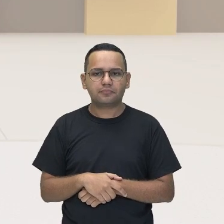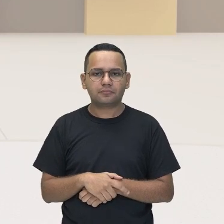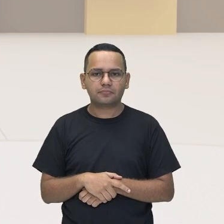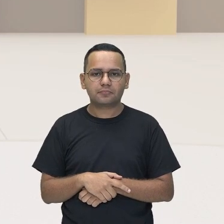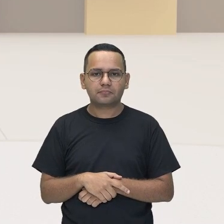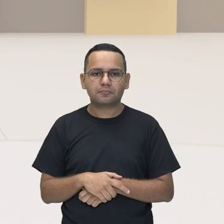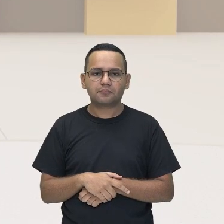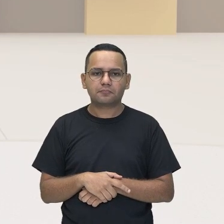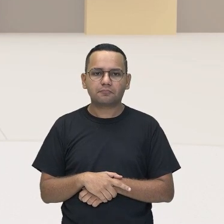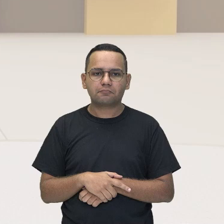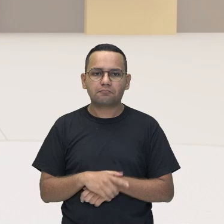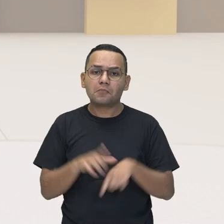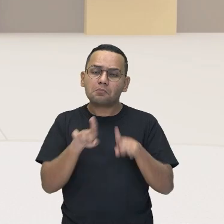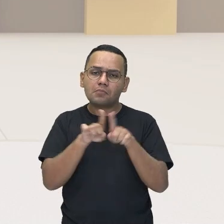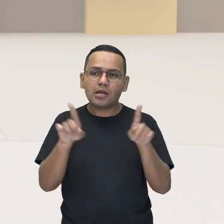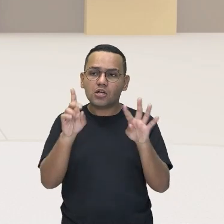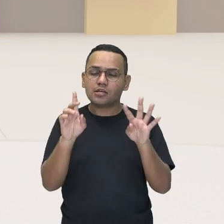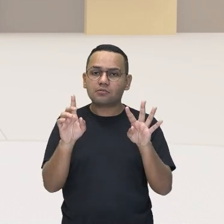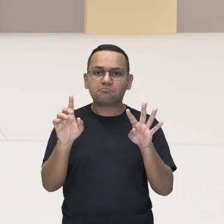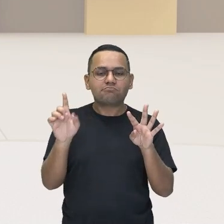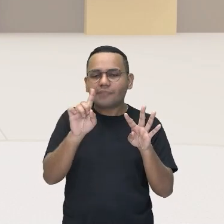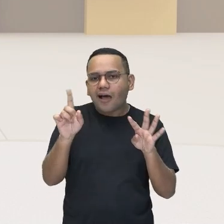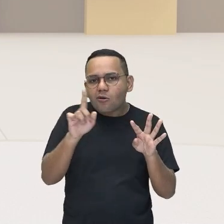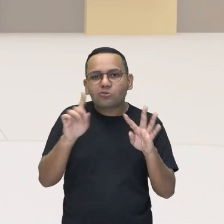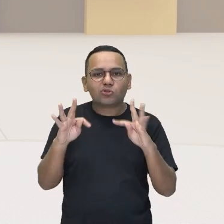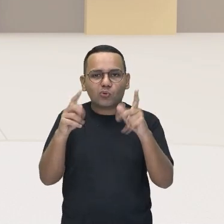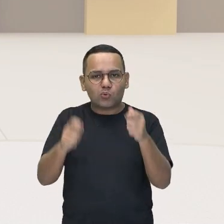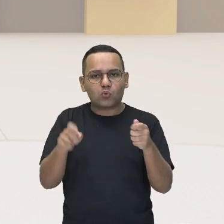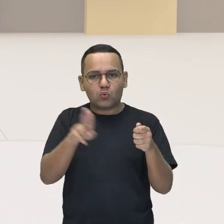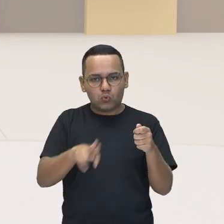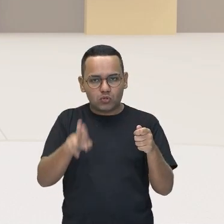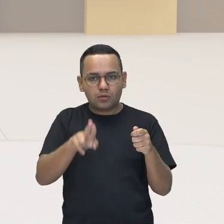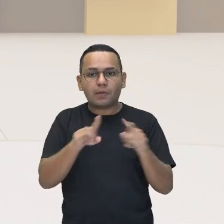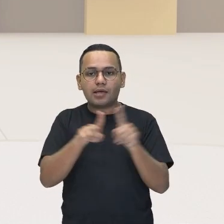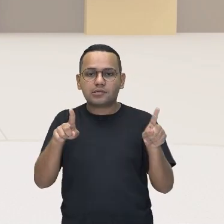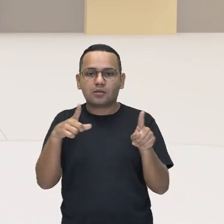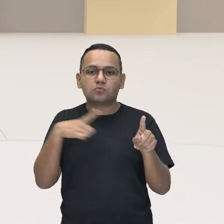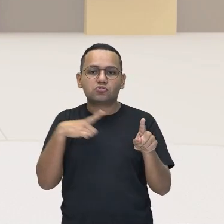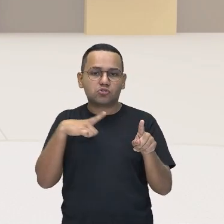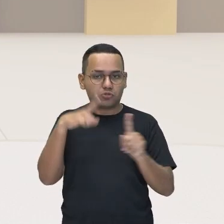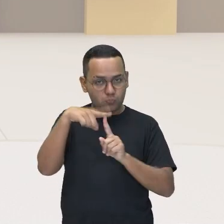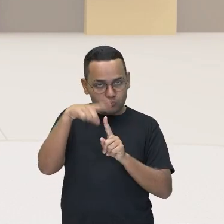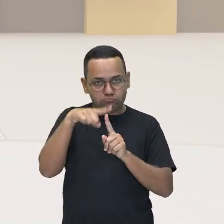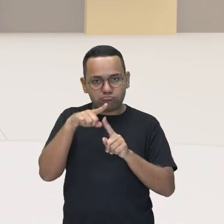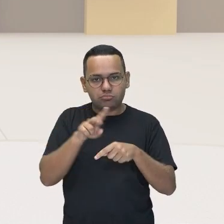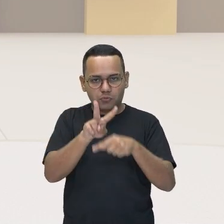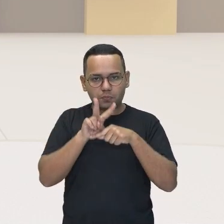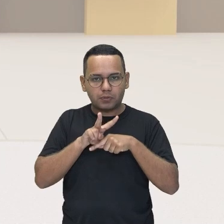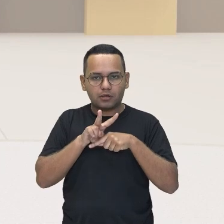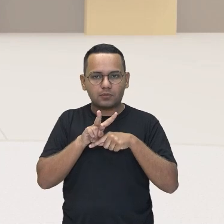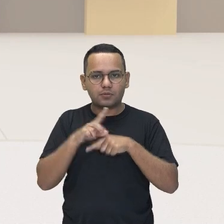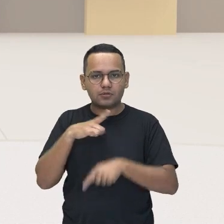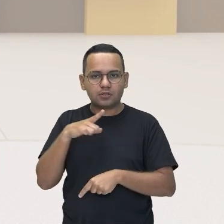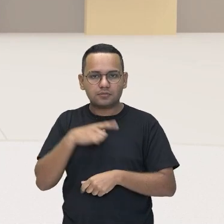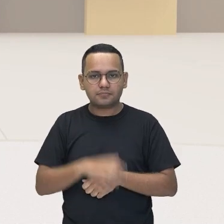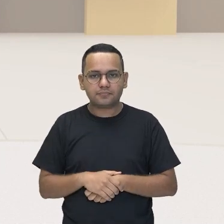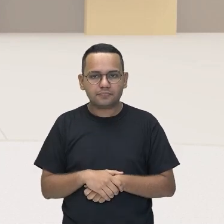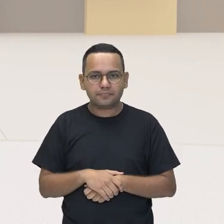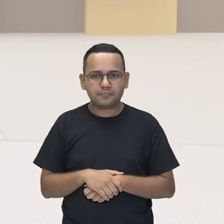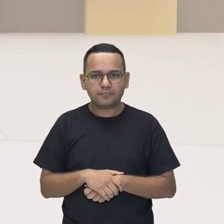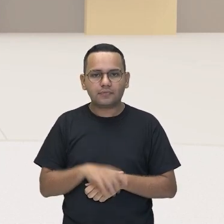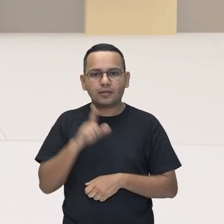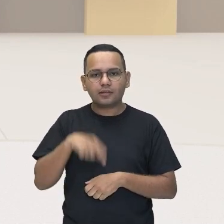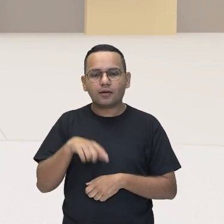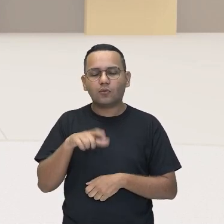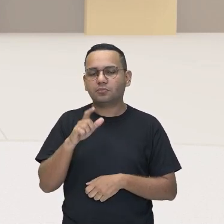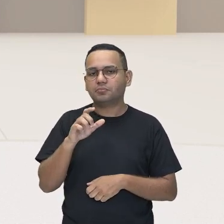todos os usuários do cartão de crédito sabem é que existe um tipo de empréstimo associado ao uso do cartão, o chamado crédito